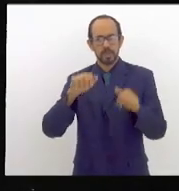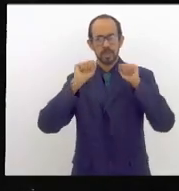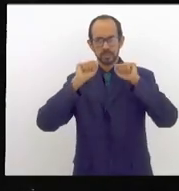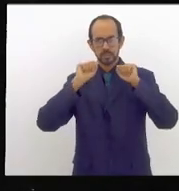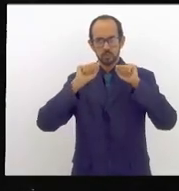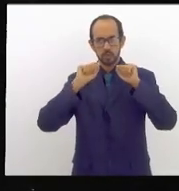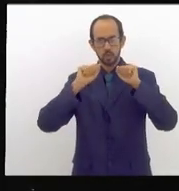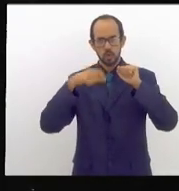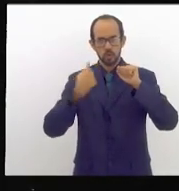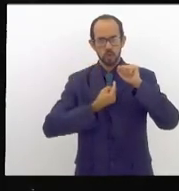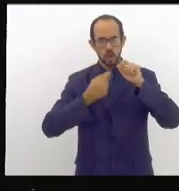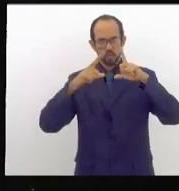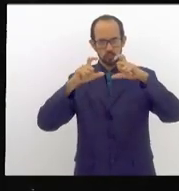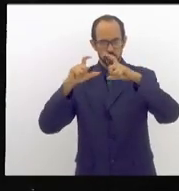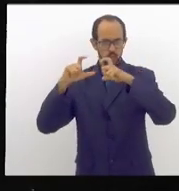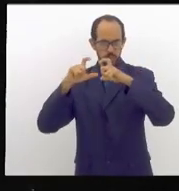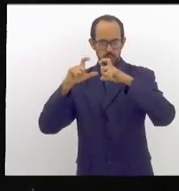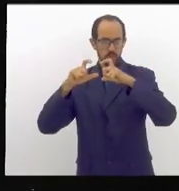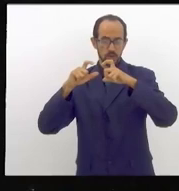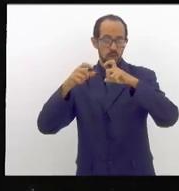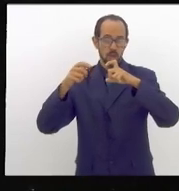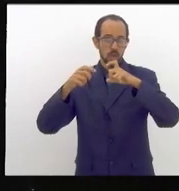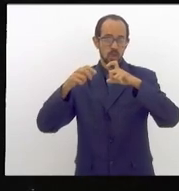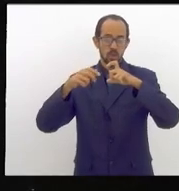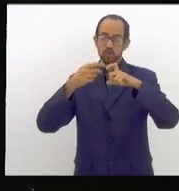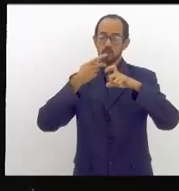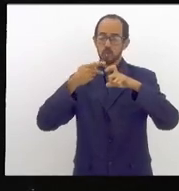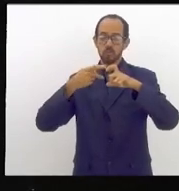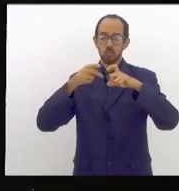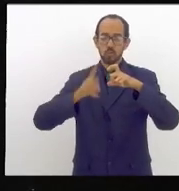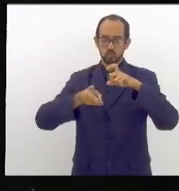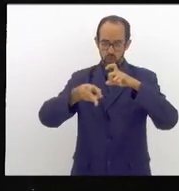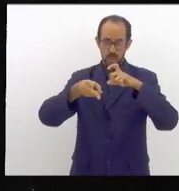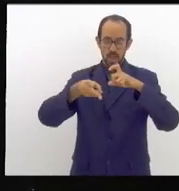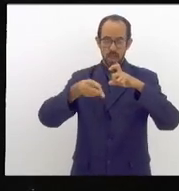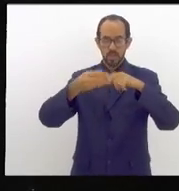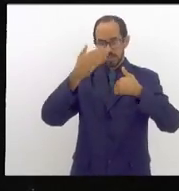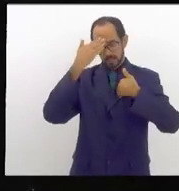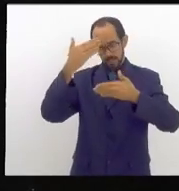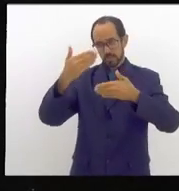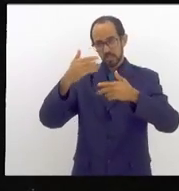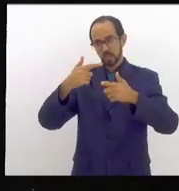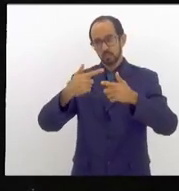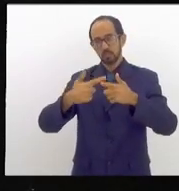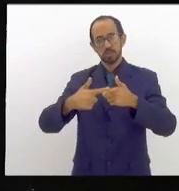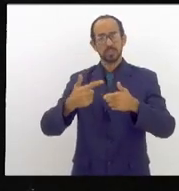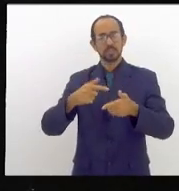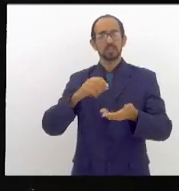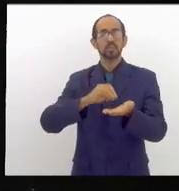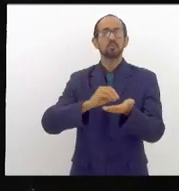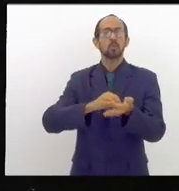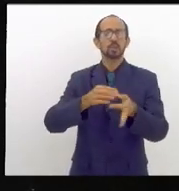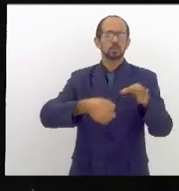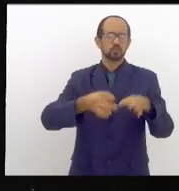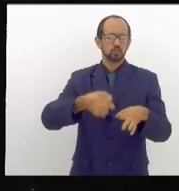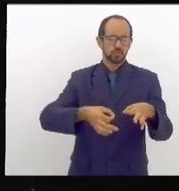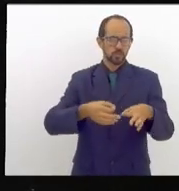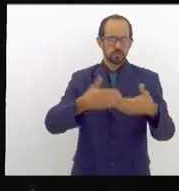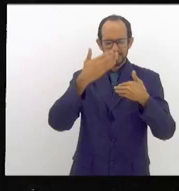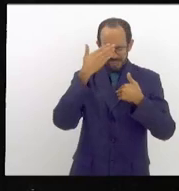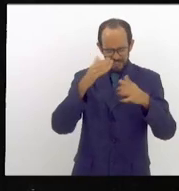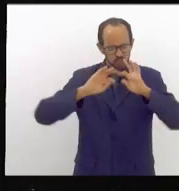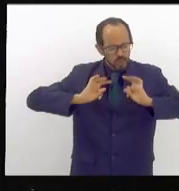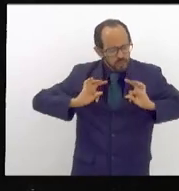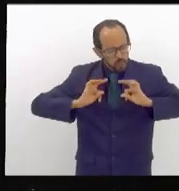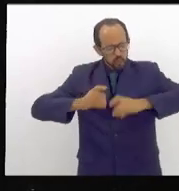fotógrafo e eu não vou citar mais porque eu seria injusta mas eu agradeço a toda a minha equipe que muito